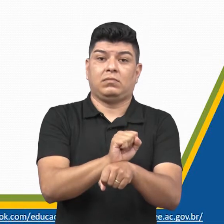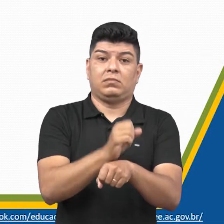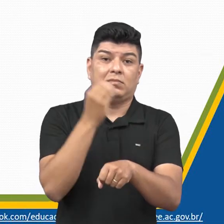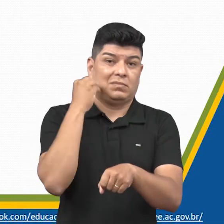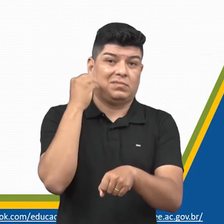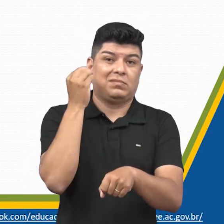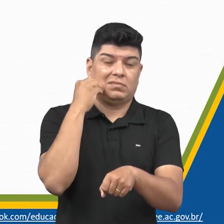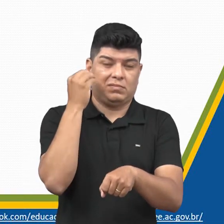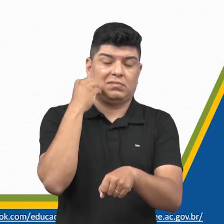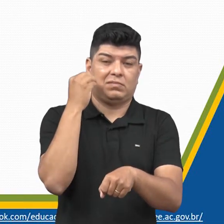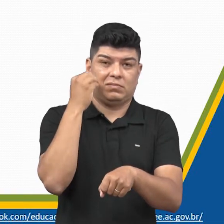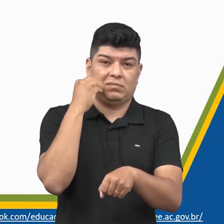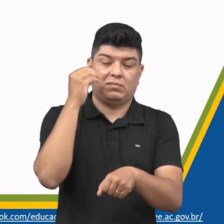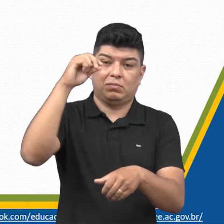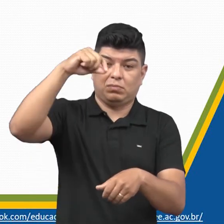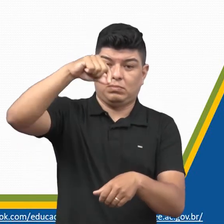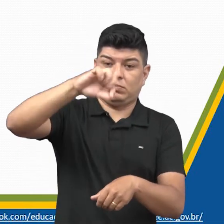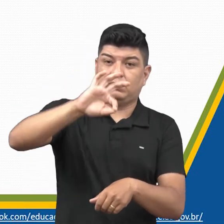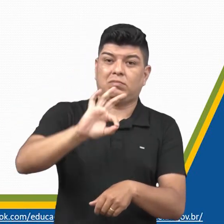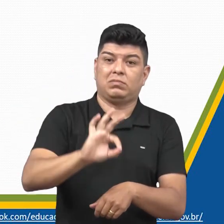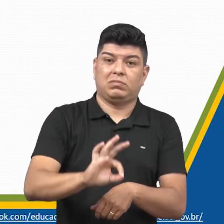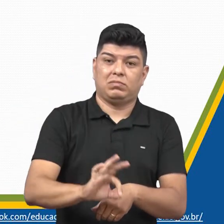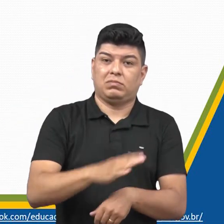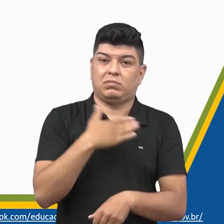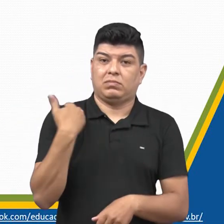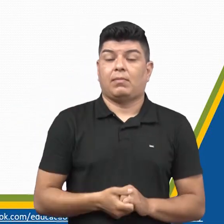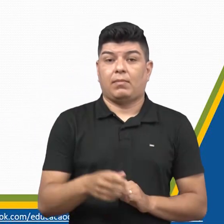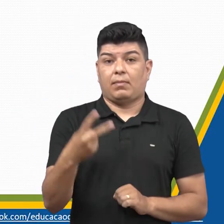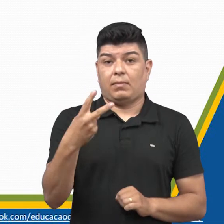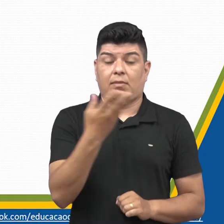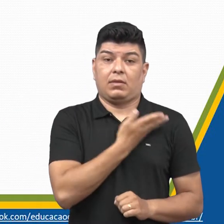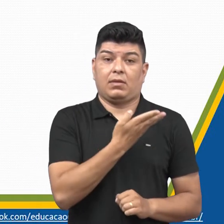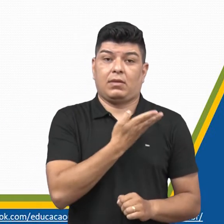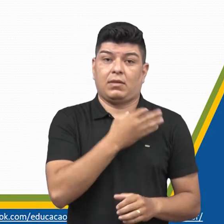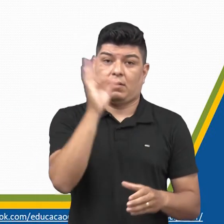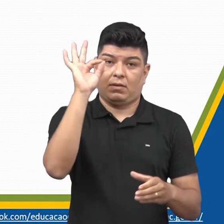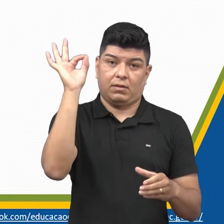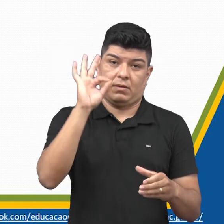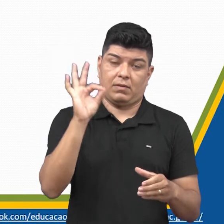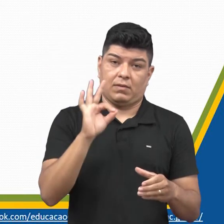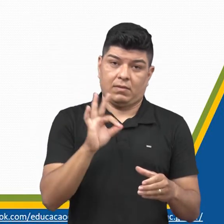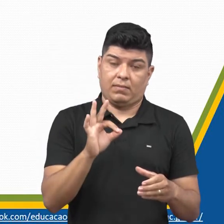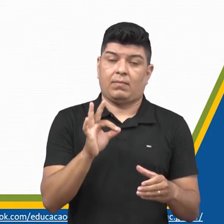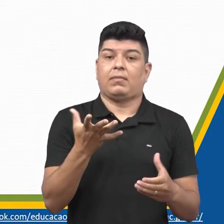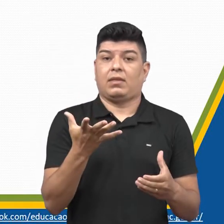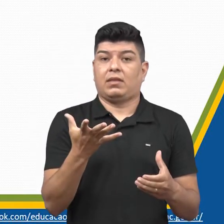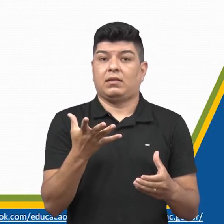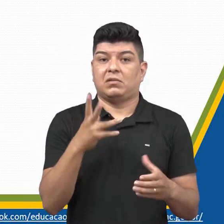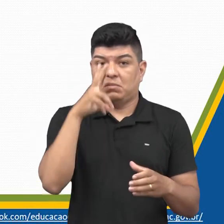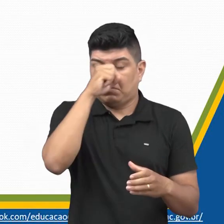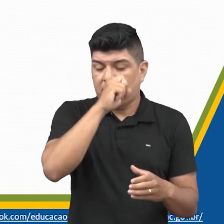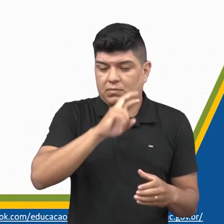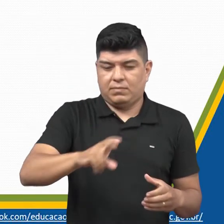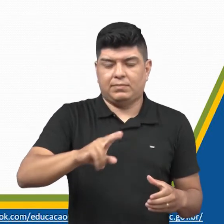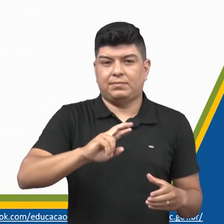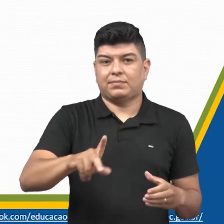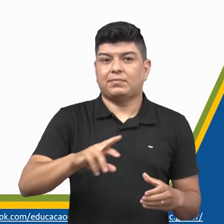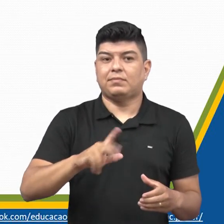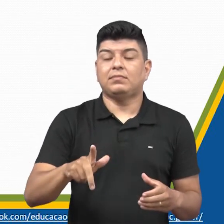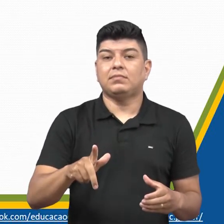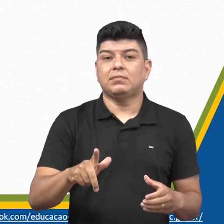se debater e afundou. Sua companheira de infortúnio, apesar de não ser tão forte, era